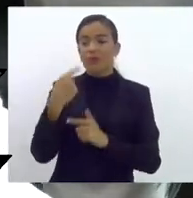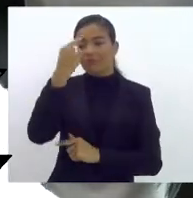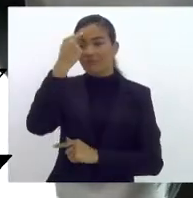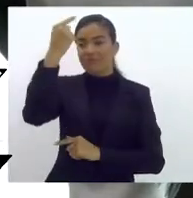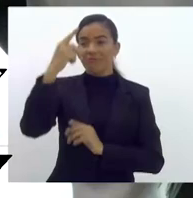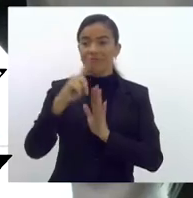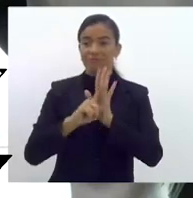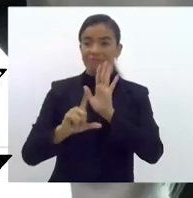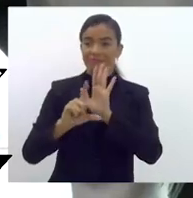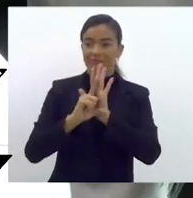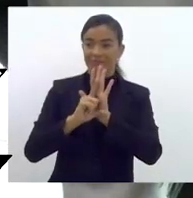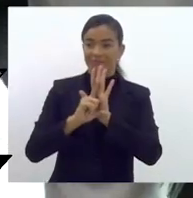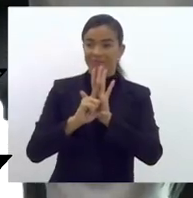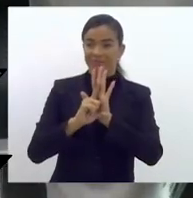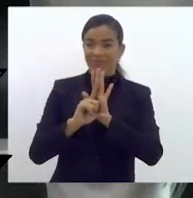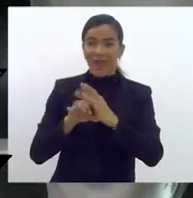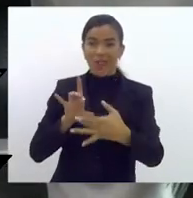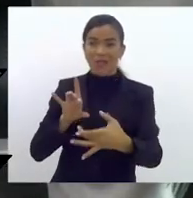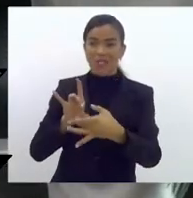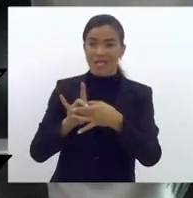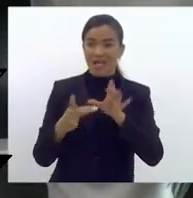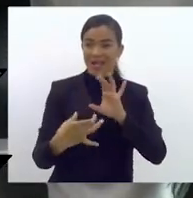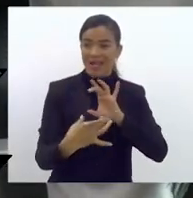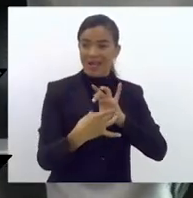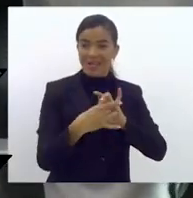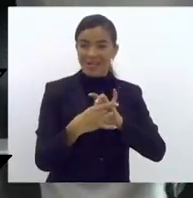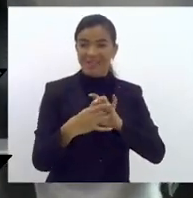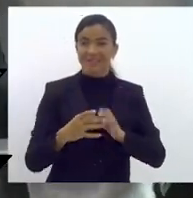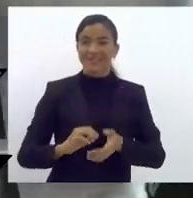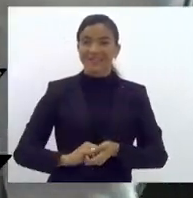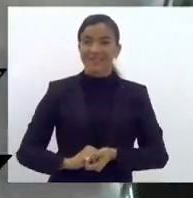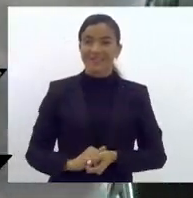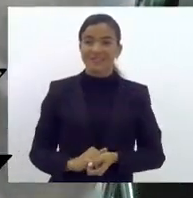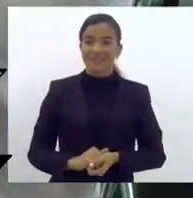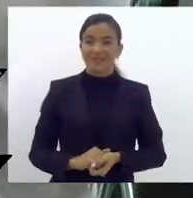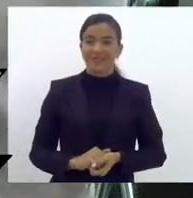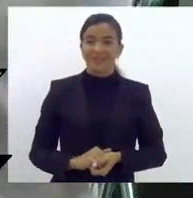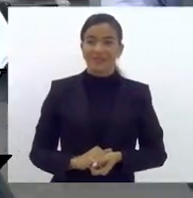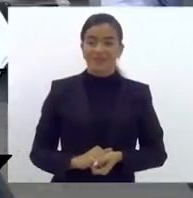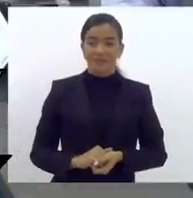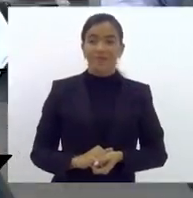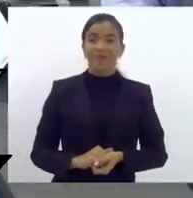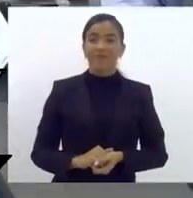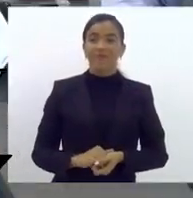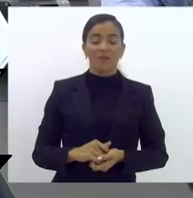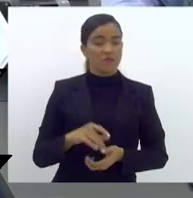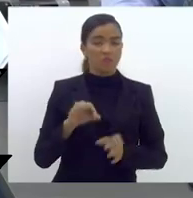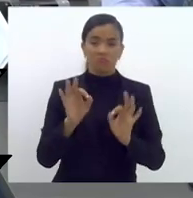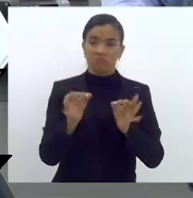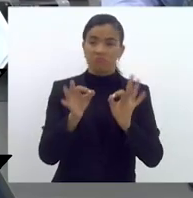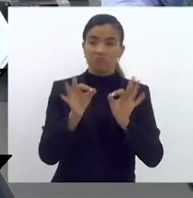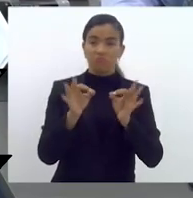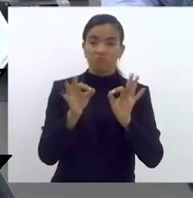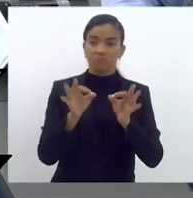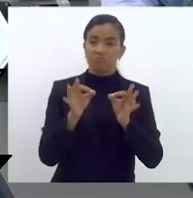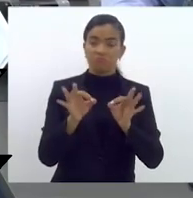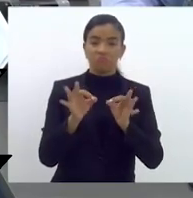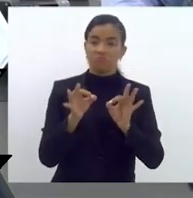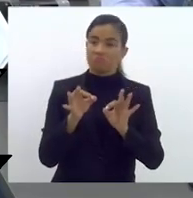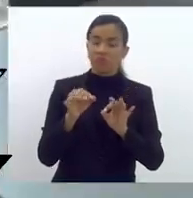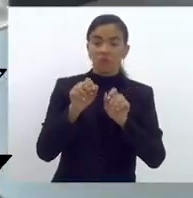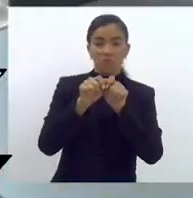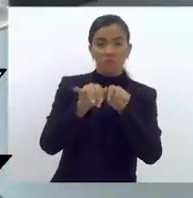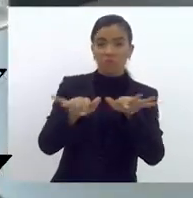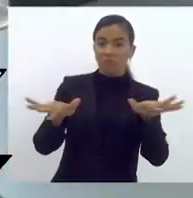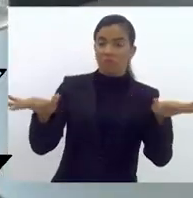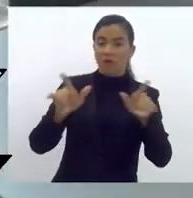a nossa relação aqui nipônica exatamente eu parabenizar você de fato foi muito foi muito difundido